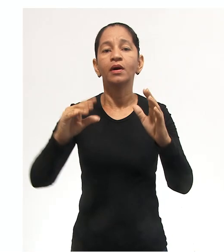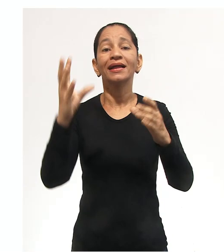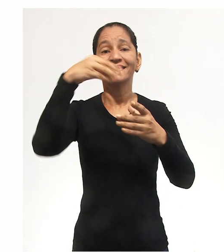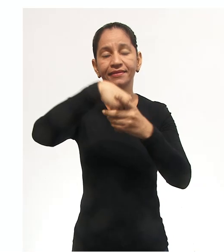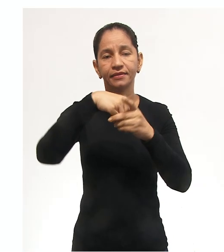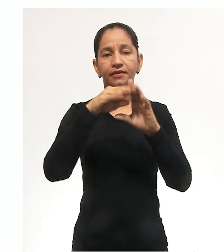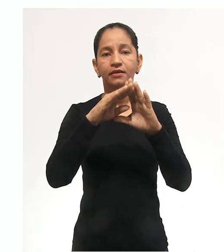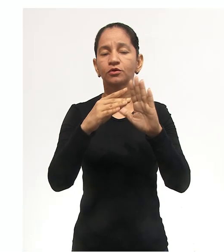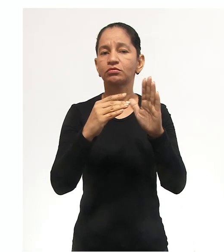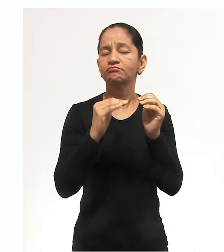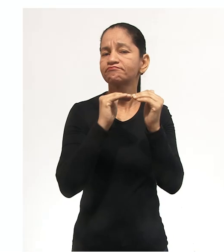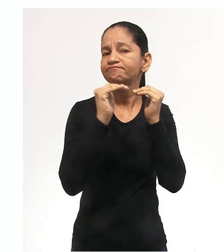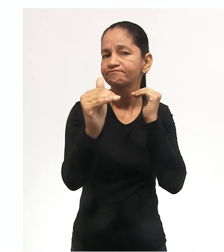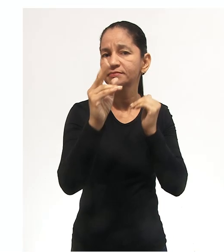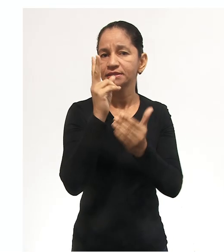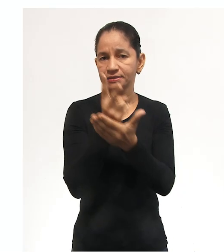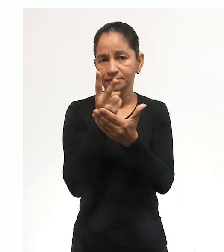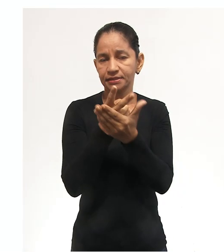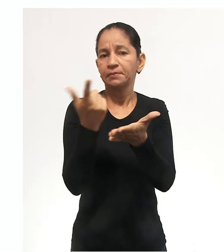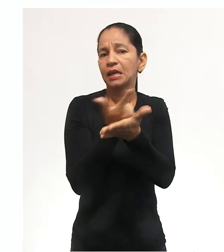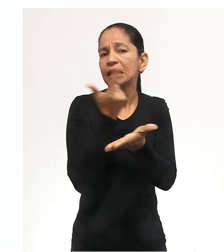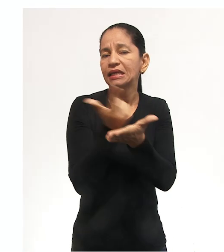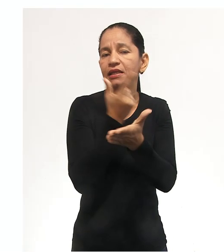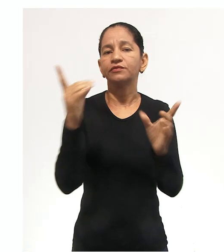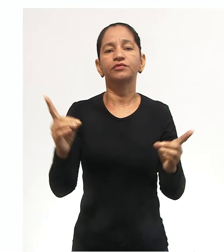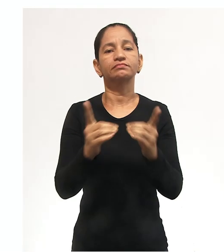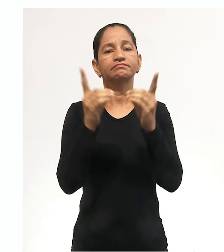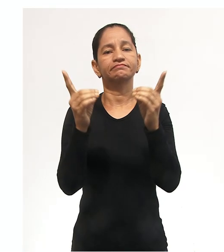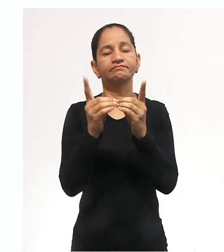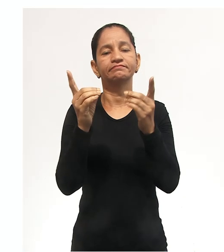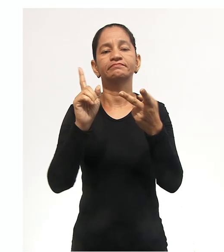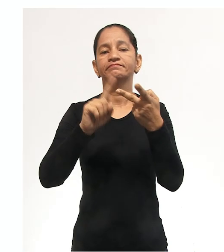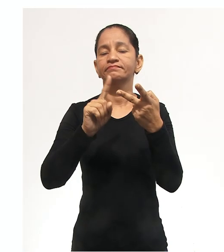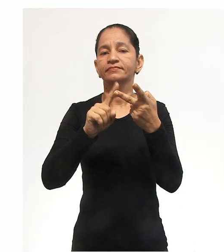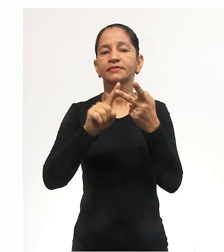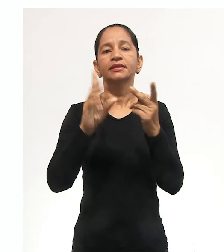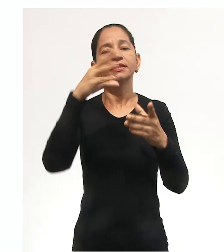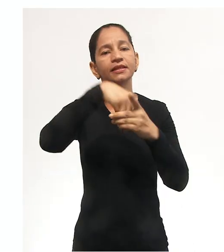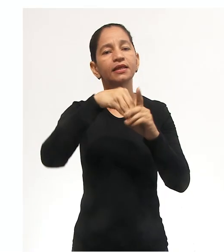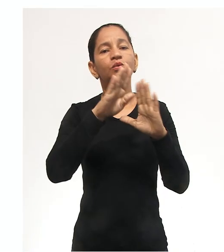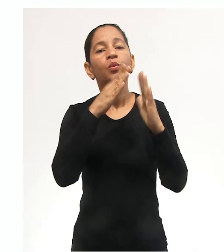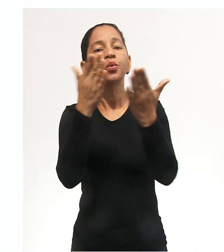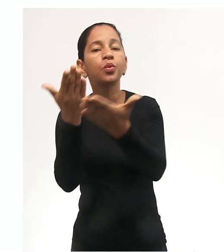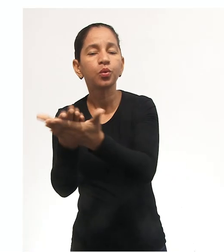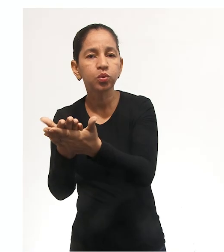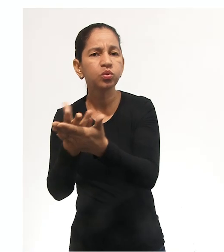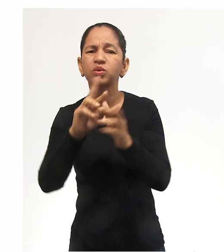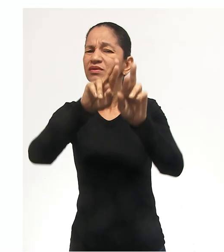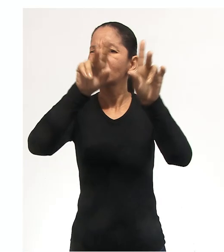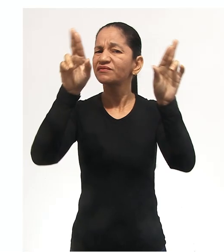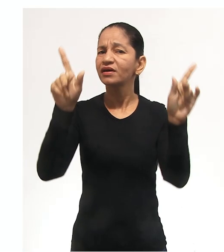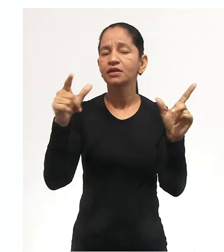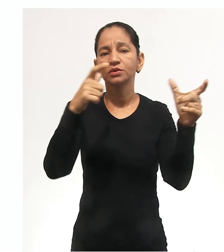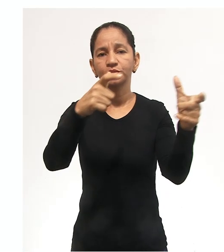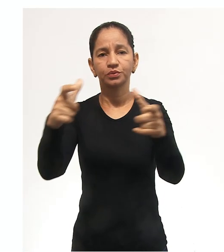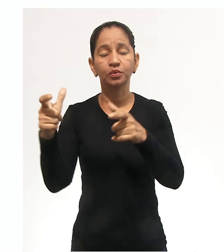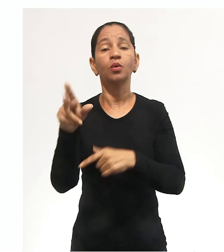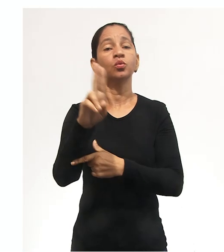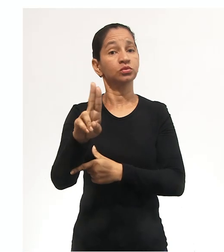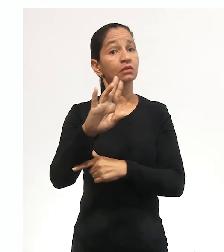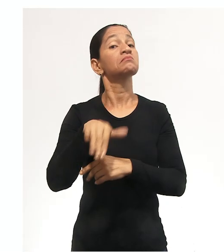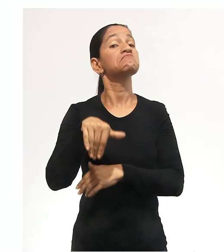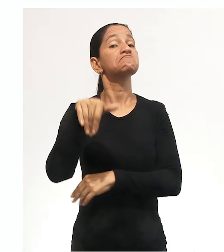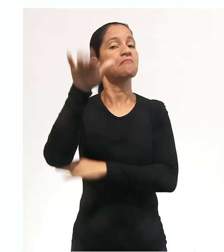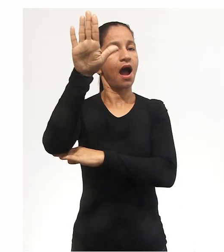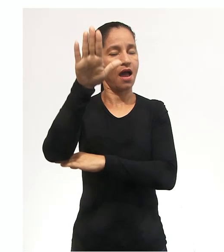ensinada na escola, que é utilizada nos livros didáticos, no rádio, na televisão e nos demais meios de comunicação. Assim